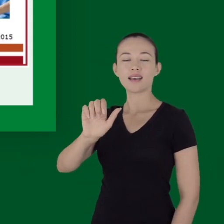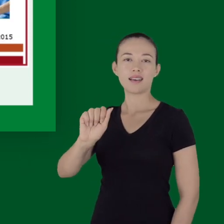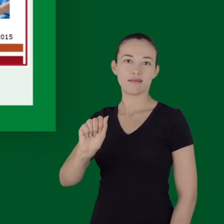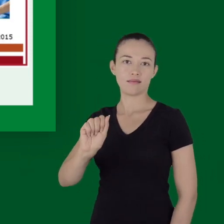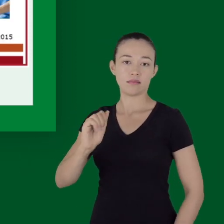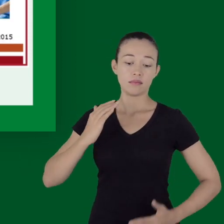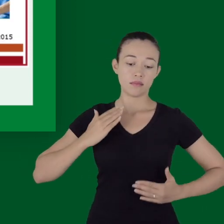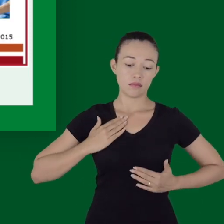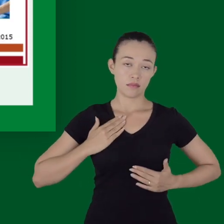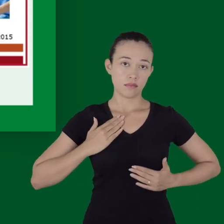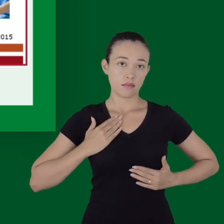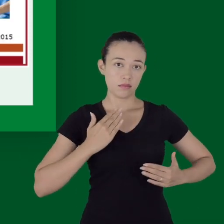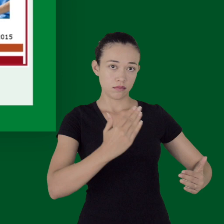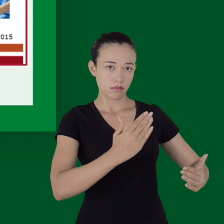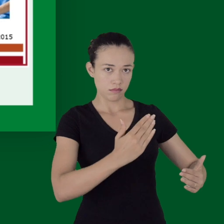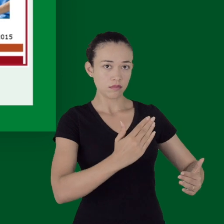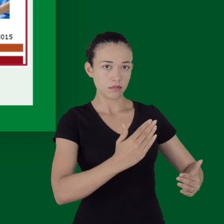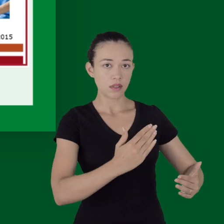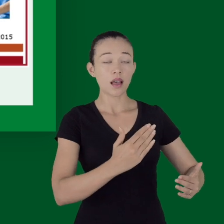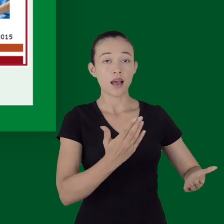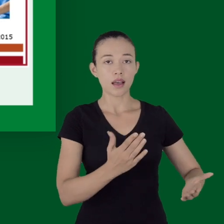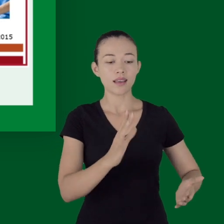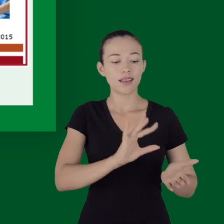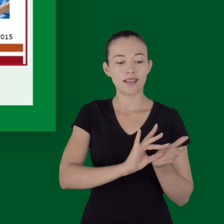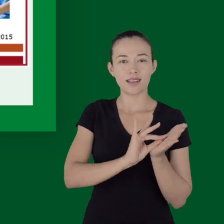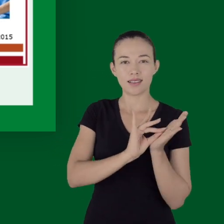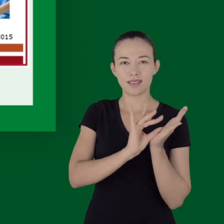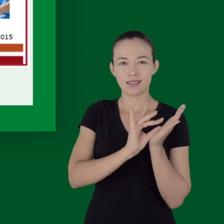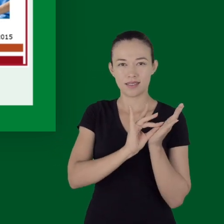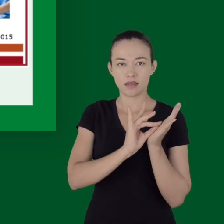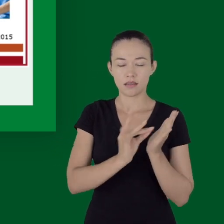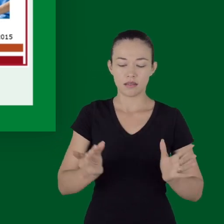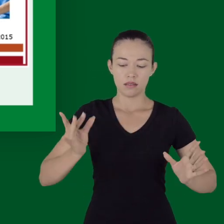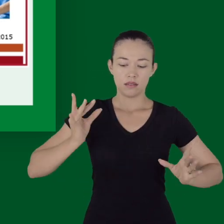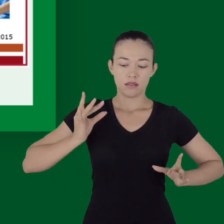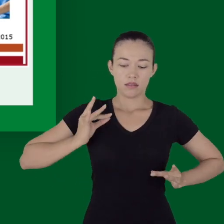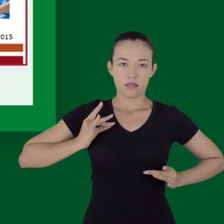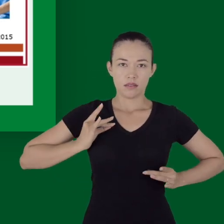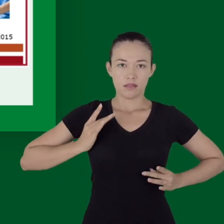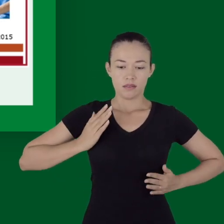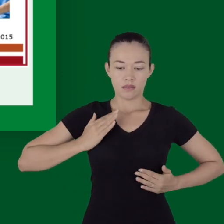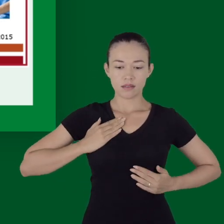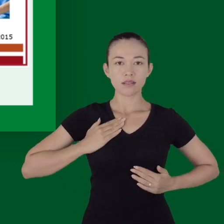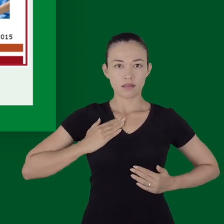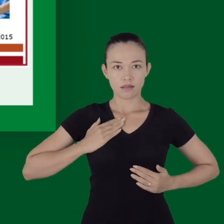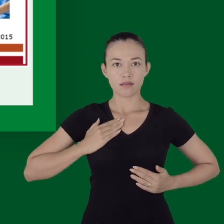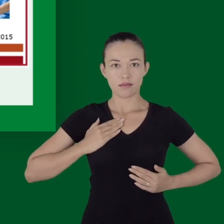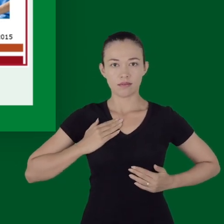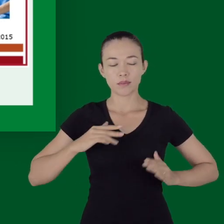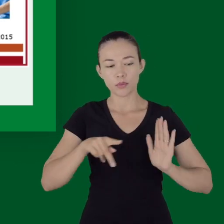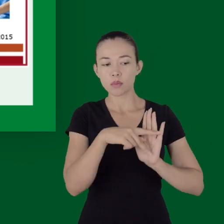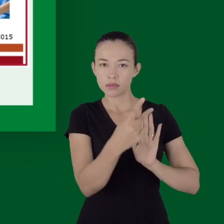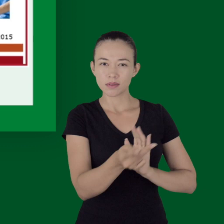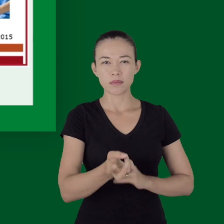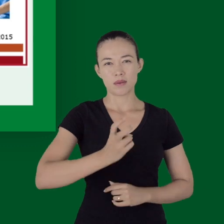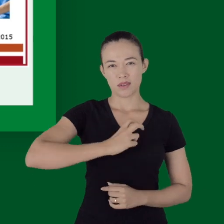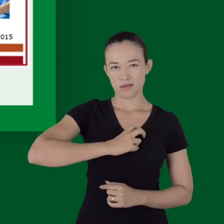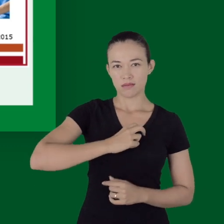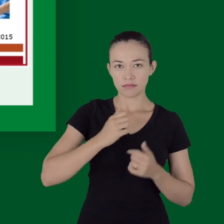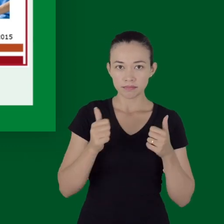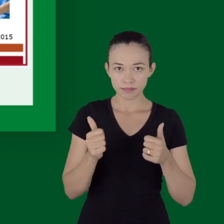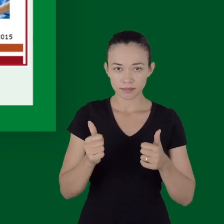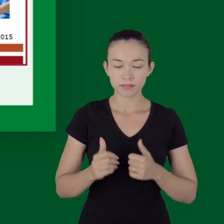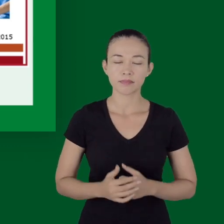sobre o procedimento, até avaliar se o paciente tem condições de suportar o procedimento, que existem alguns casos que o paciente está